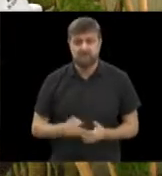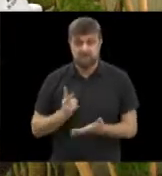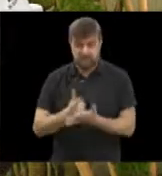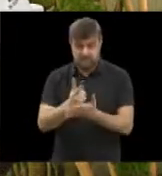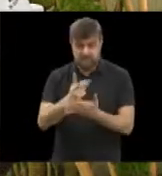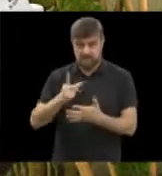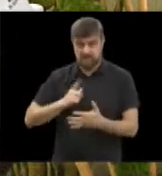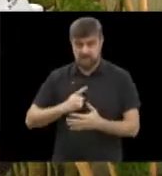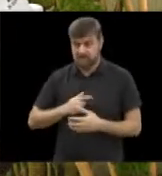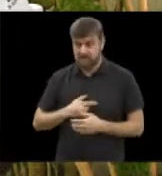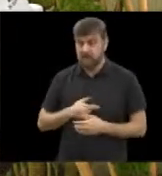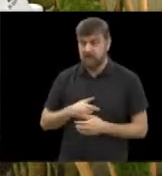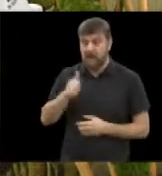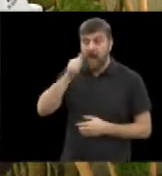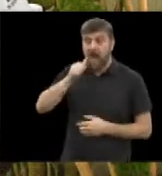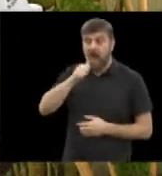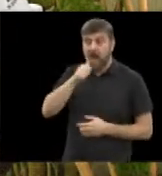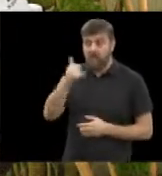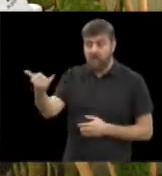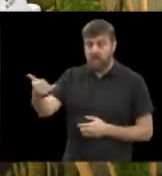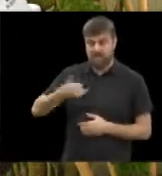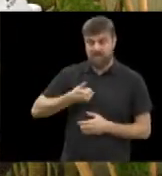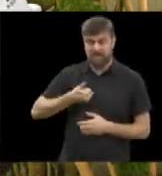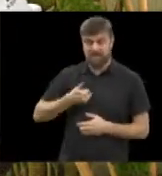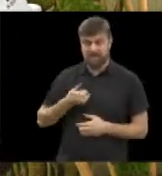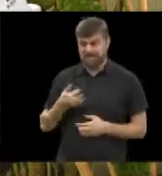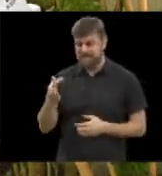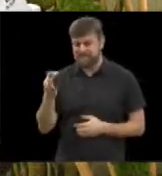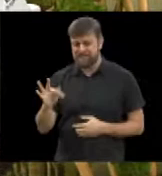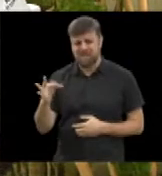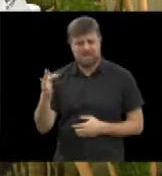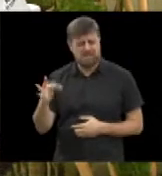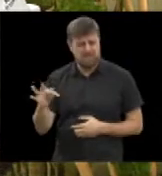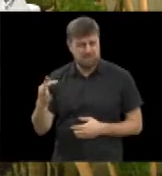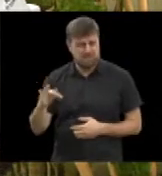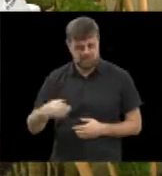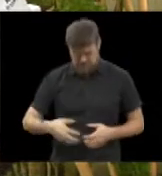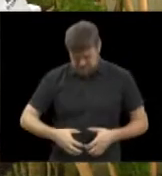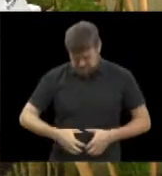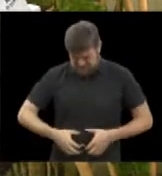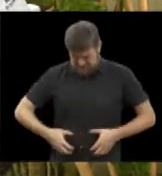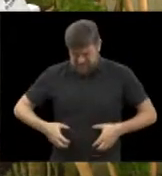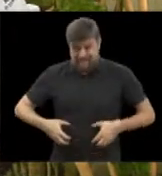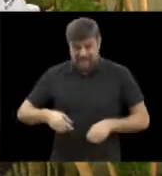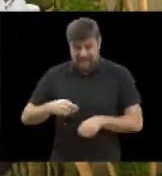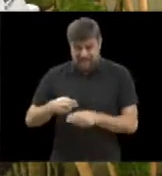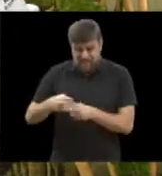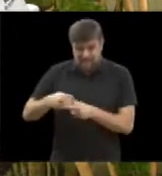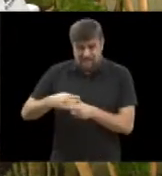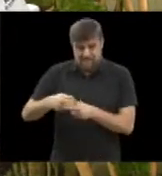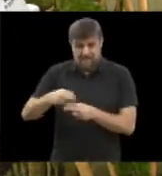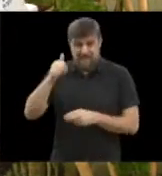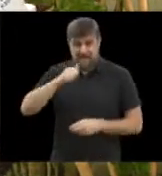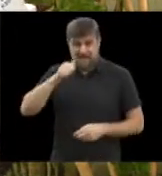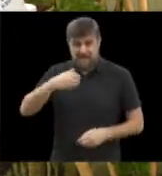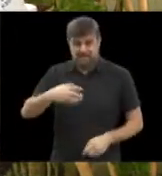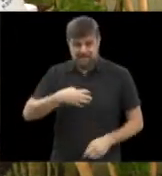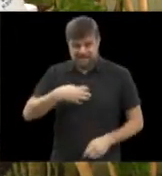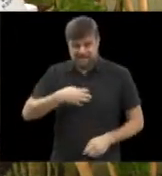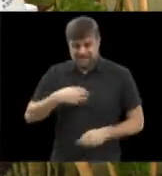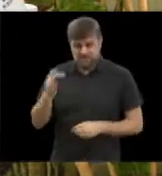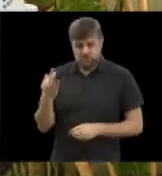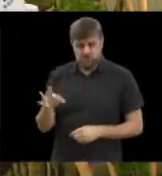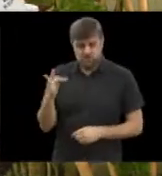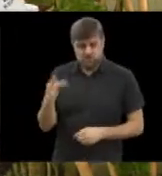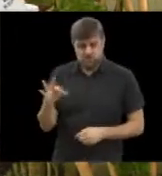valorizar a questão da dor pélvica. Se eu encontro uma paciente que tem dor pélvica, dor na relação sexual, fluxo aumentado e dor